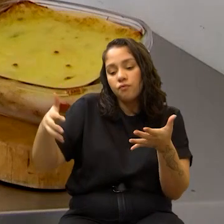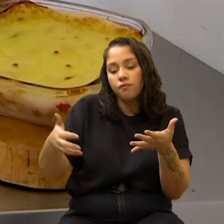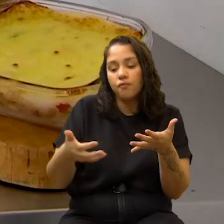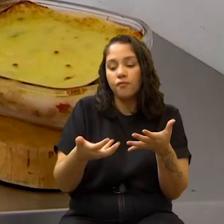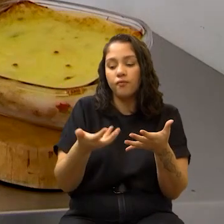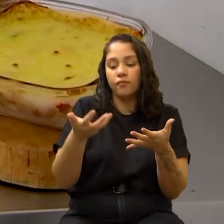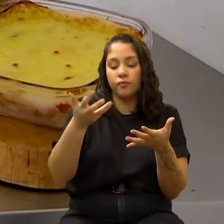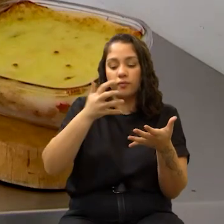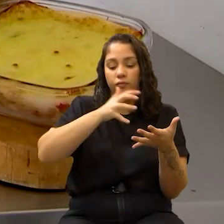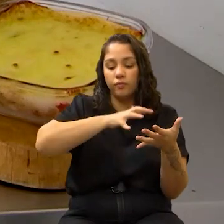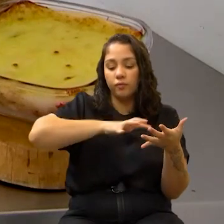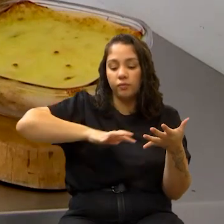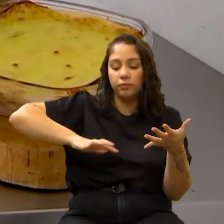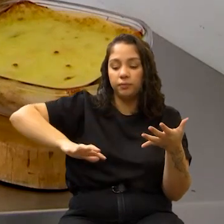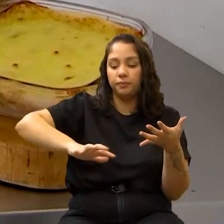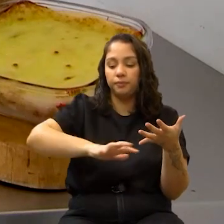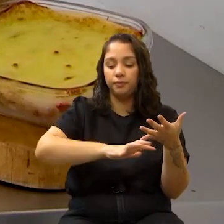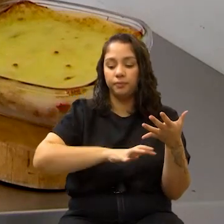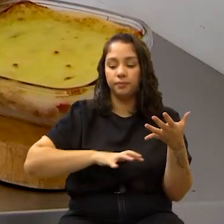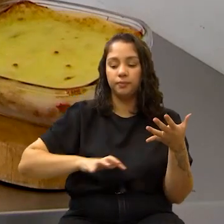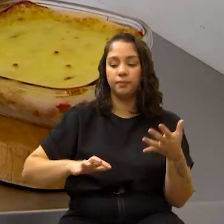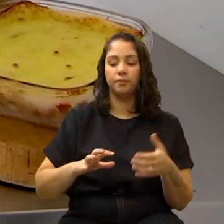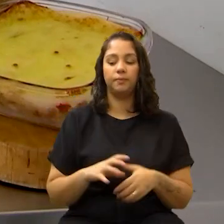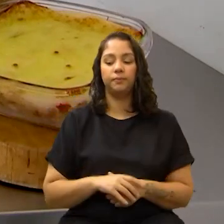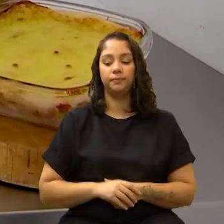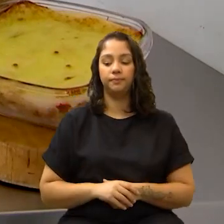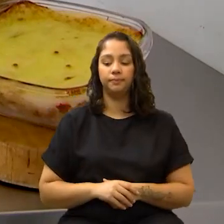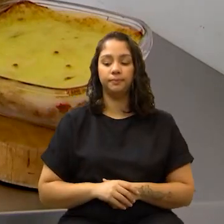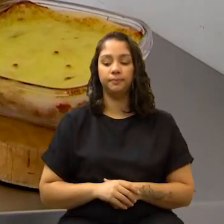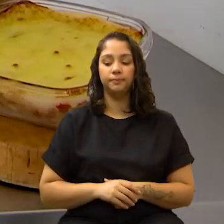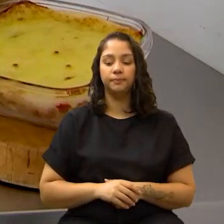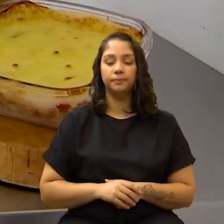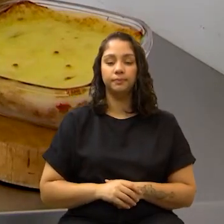nós pegamos aqui o recheio.